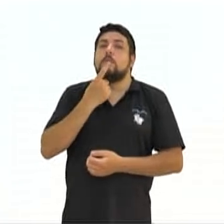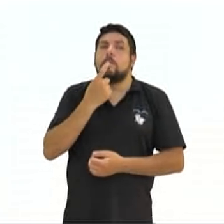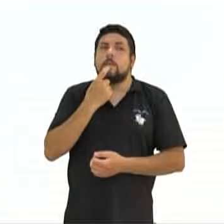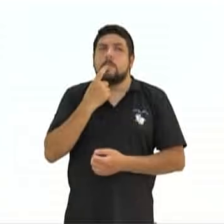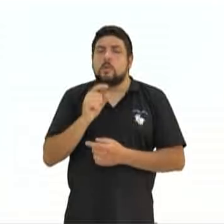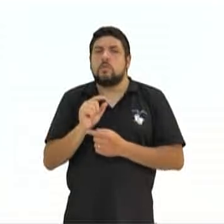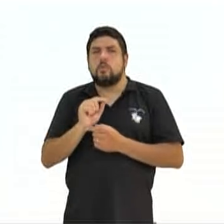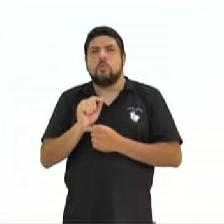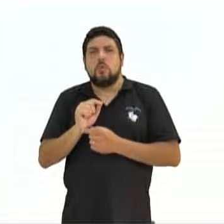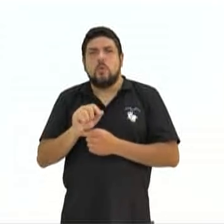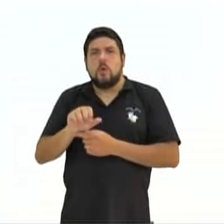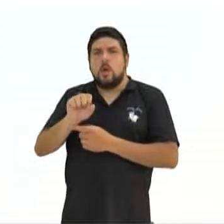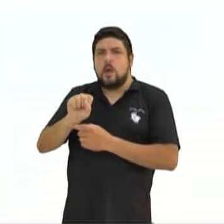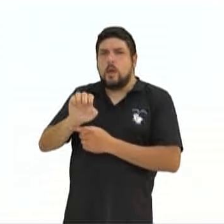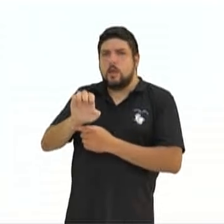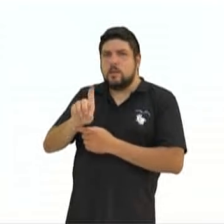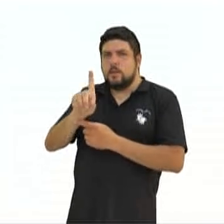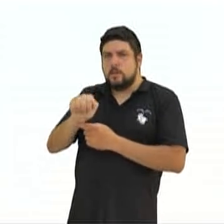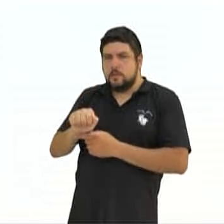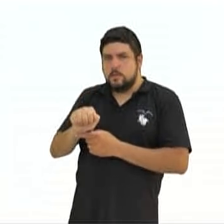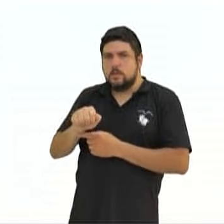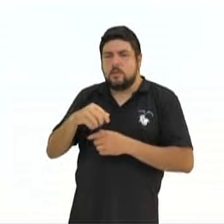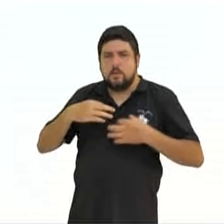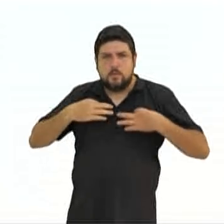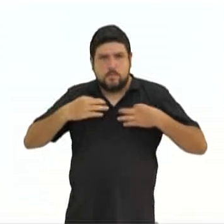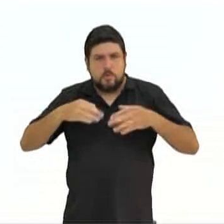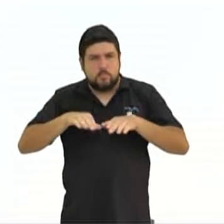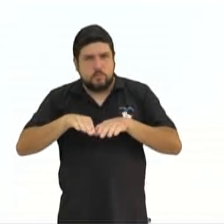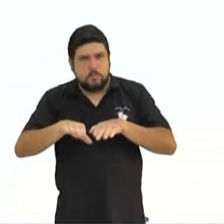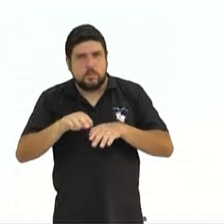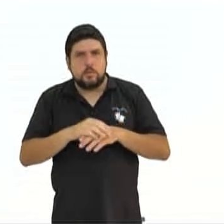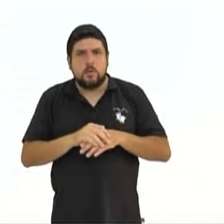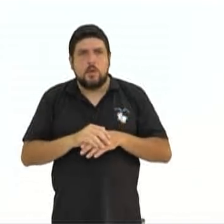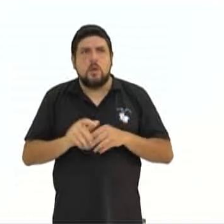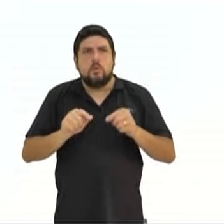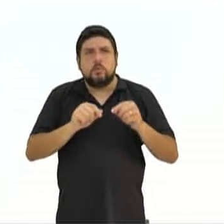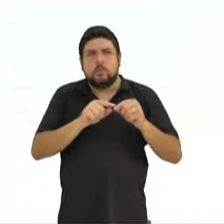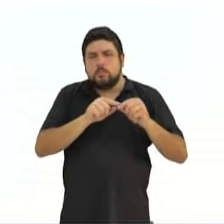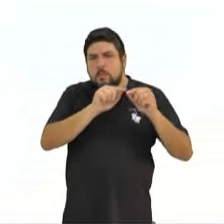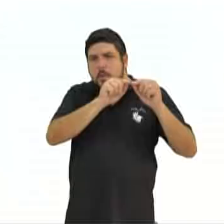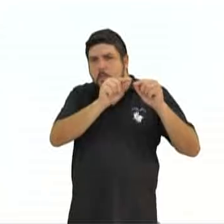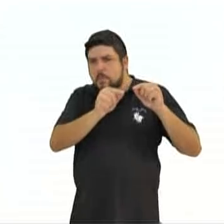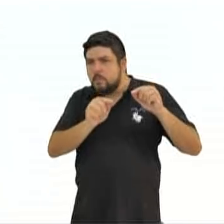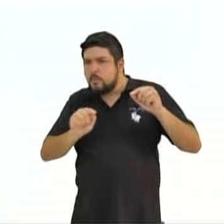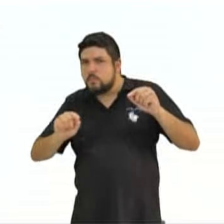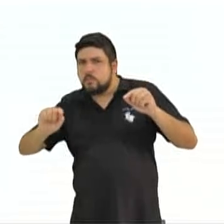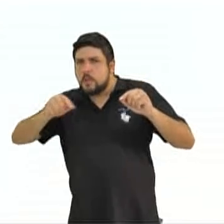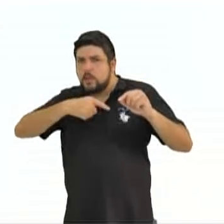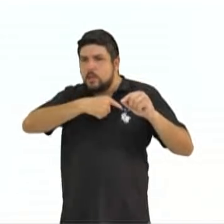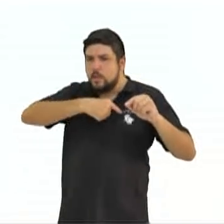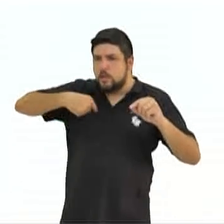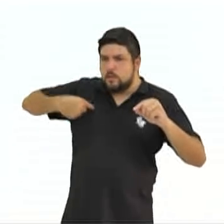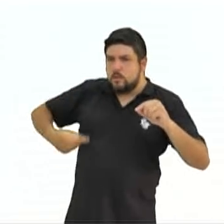da Seda, que trazia vários produtos chineses, principalmente seda, até o mar Mediterrâneo.